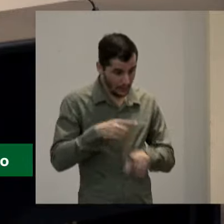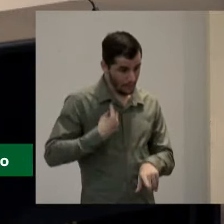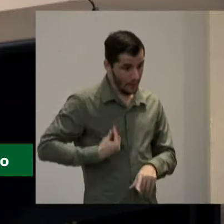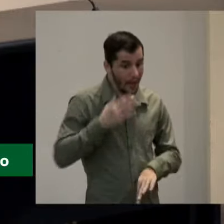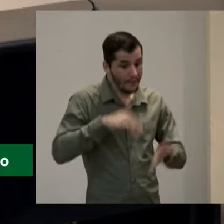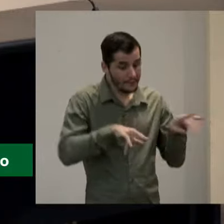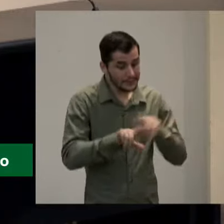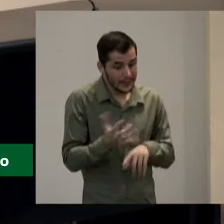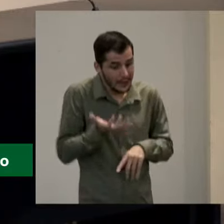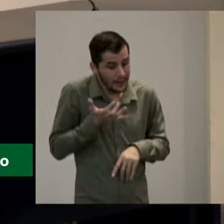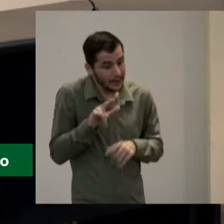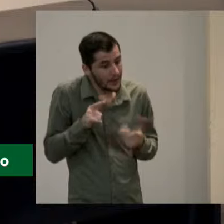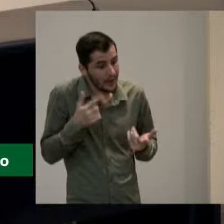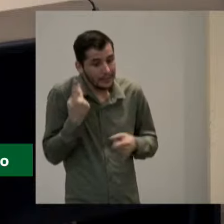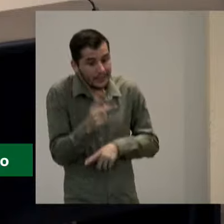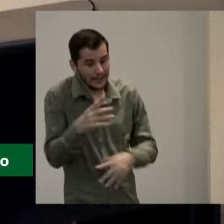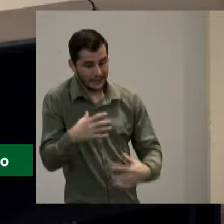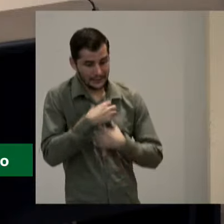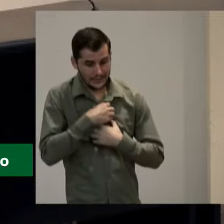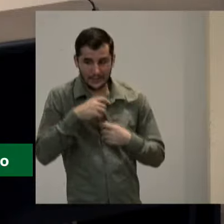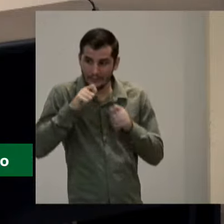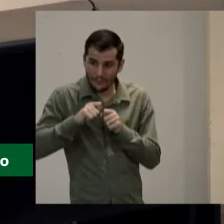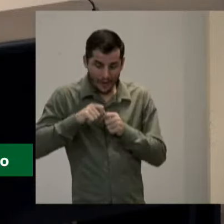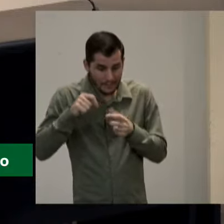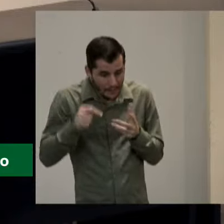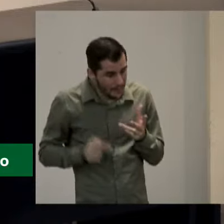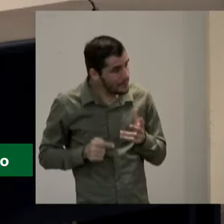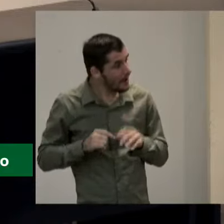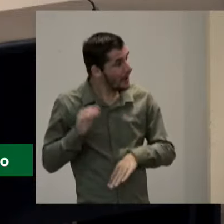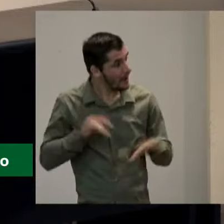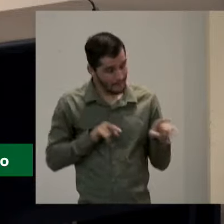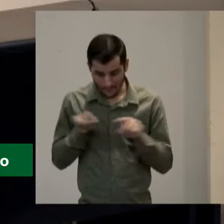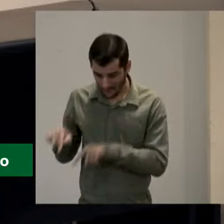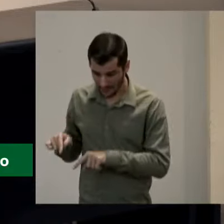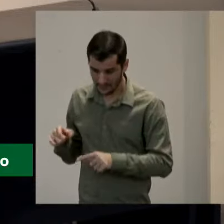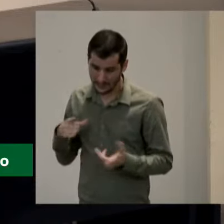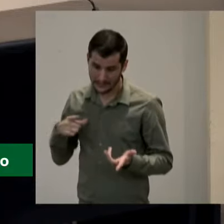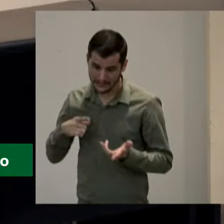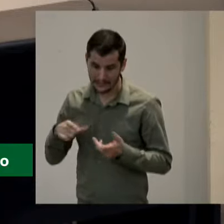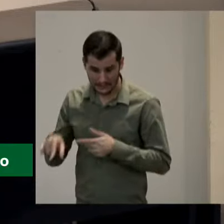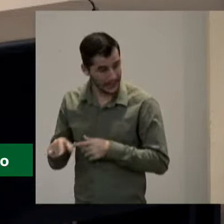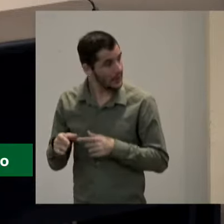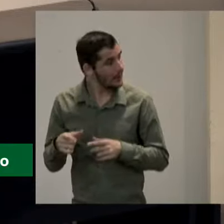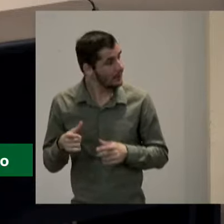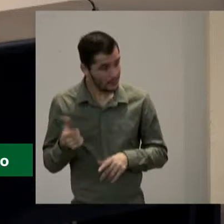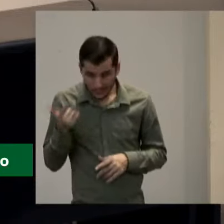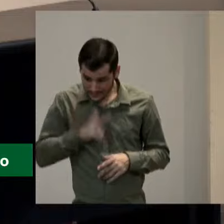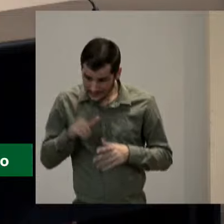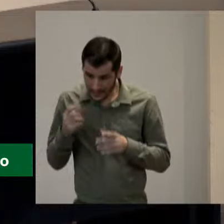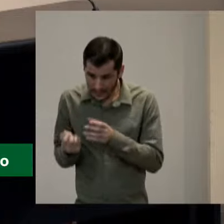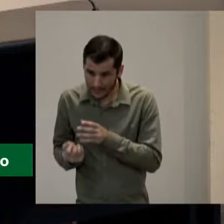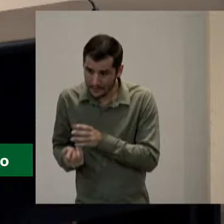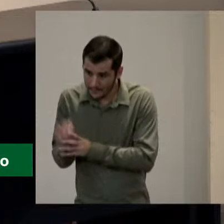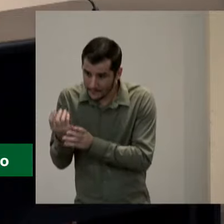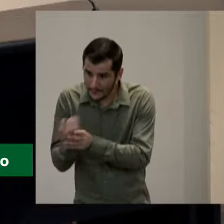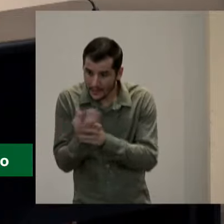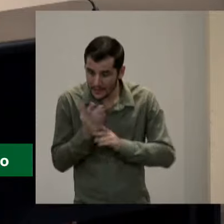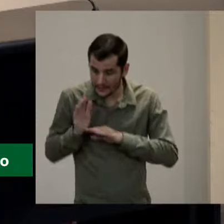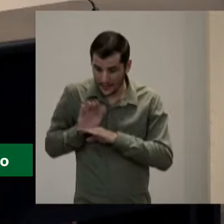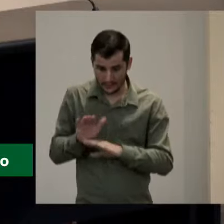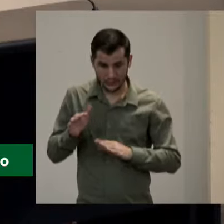fazer de alguma forma, do jeito dele. E eu tentava. Você plantava, Sebastião? Plantava. Do mesmo jeito que seu irmão, Sebastião? Não, eu não tenho os